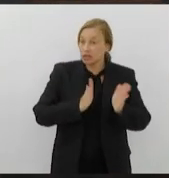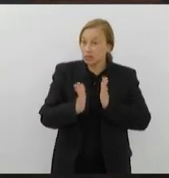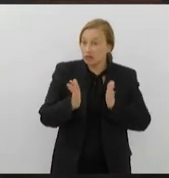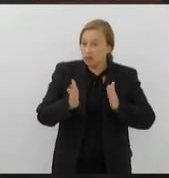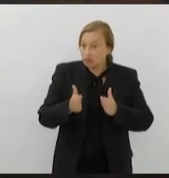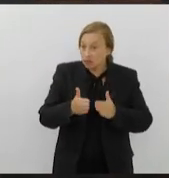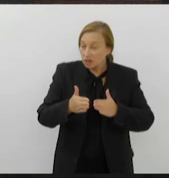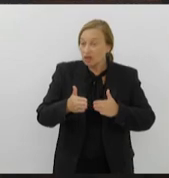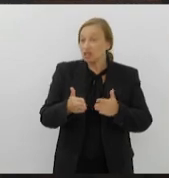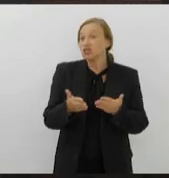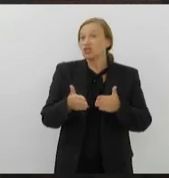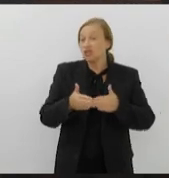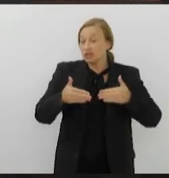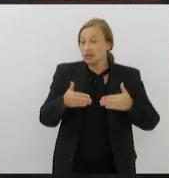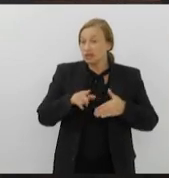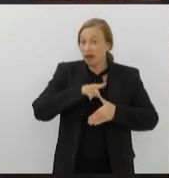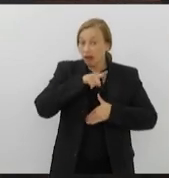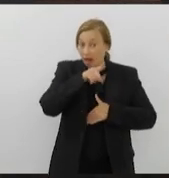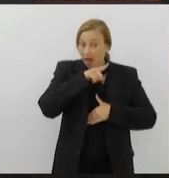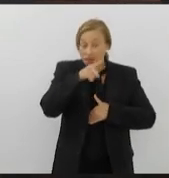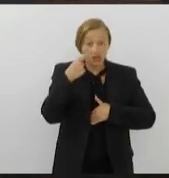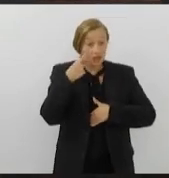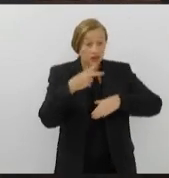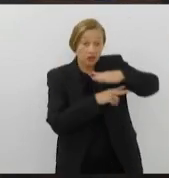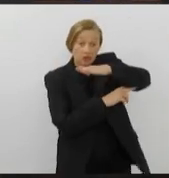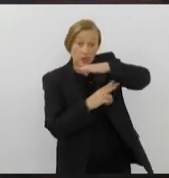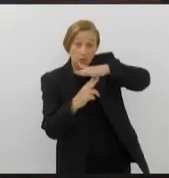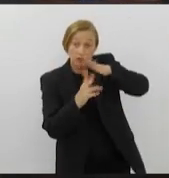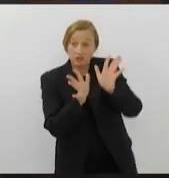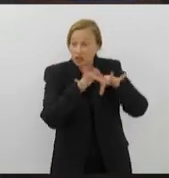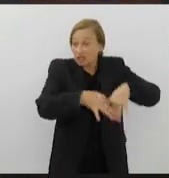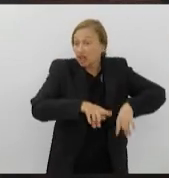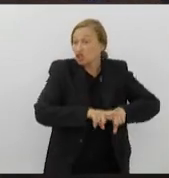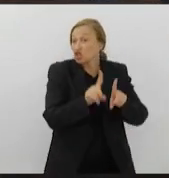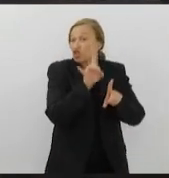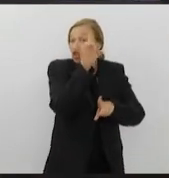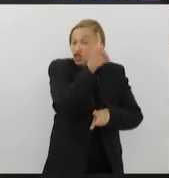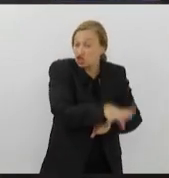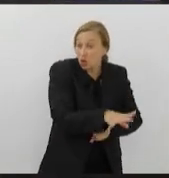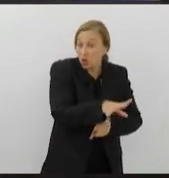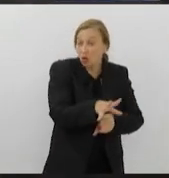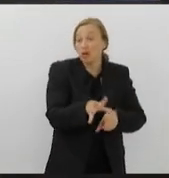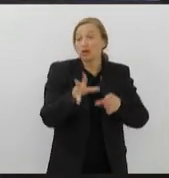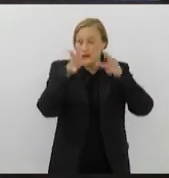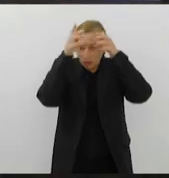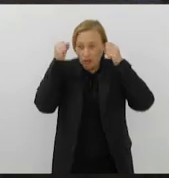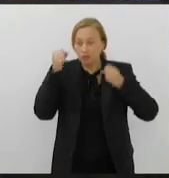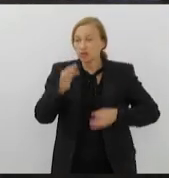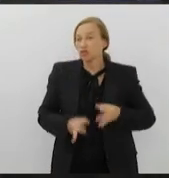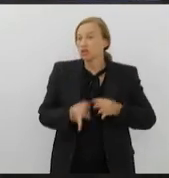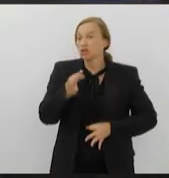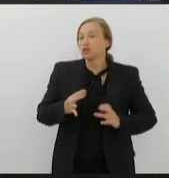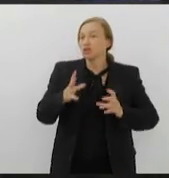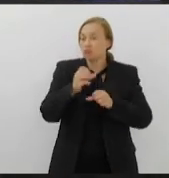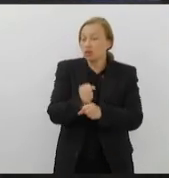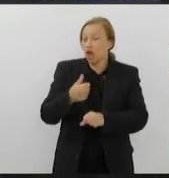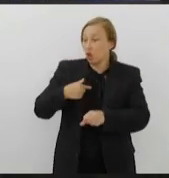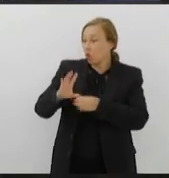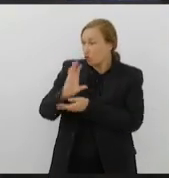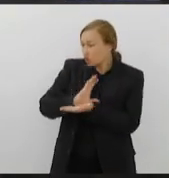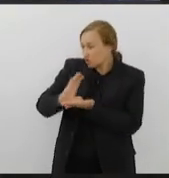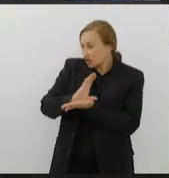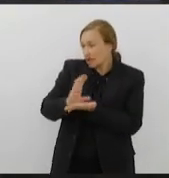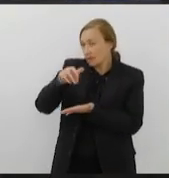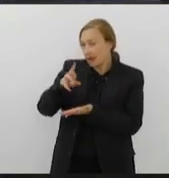está tendo a ponte finalizada. Mas só na Corte de Contas, que eu tive que ir conversar, inclusive, com a conselheira Mariana, com o presidente